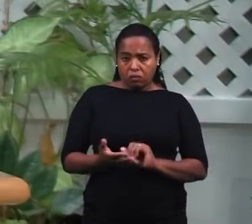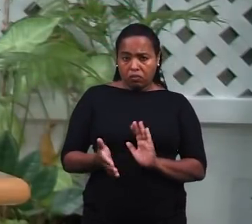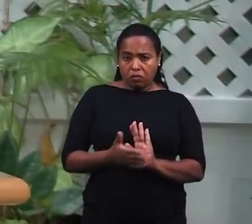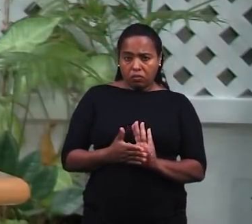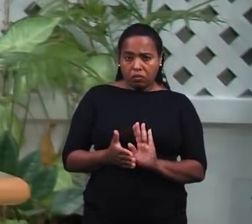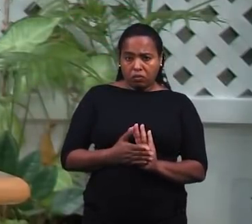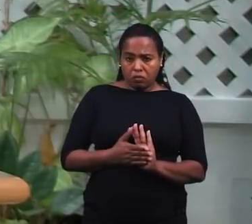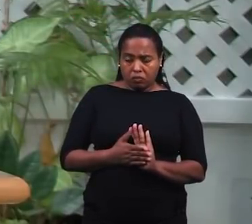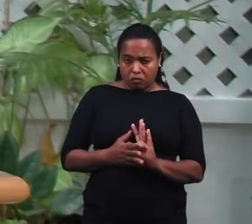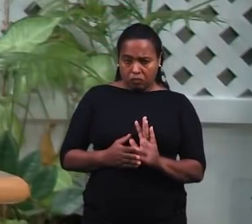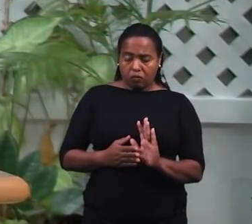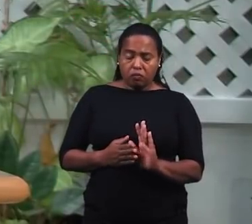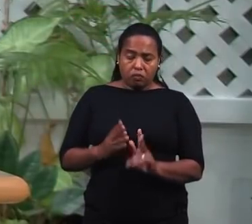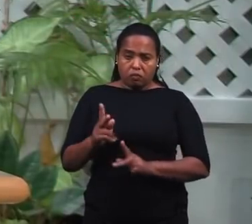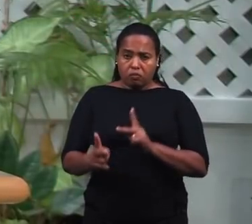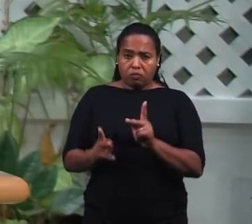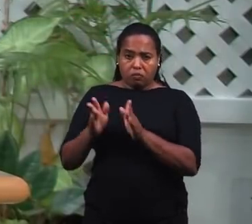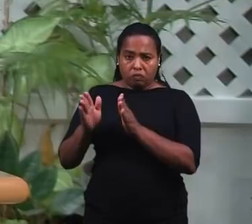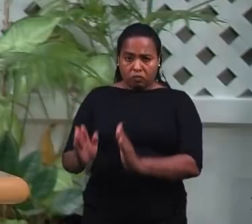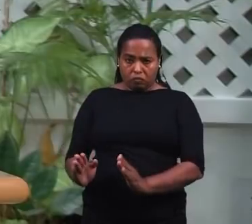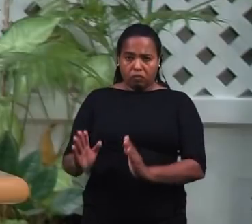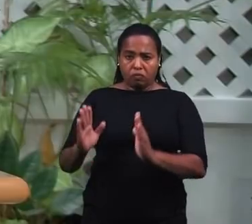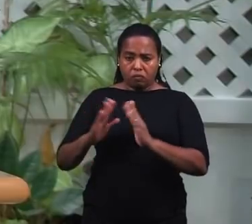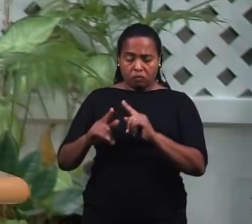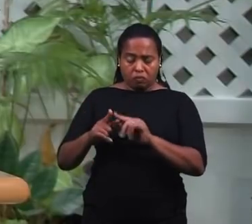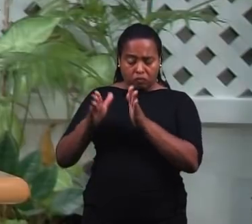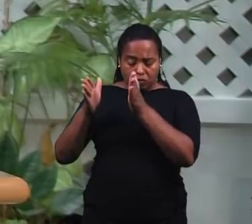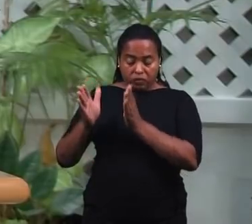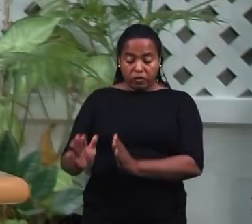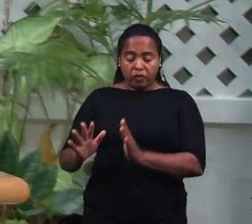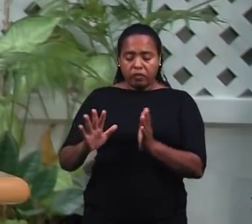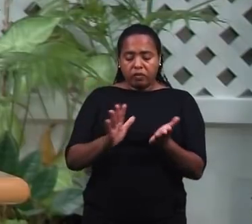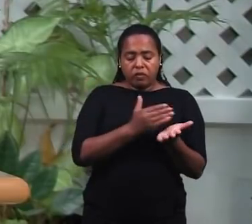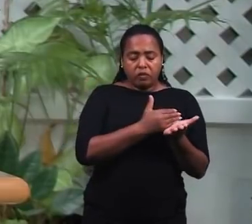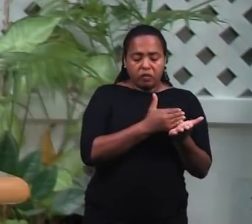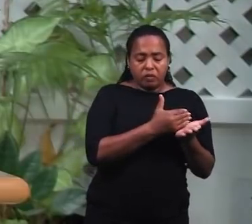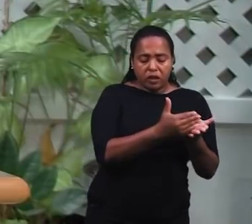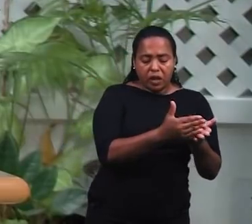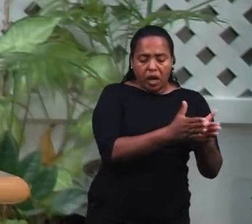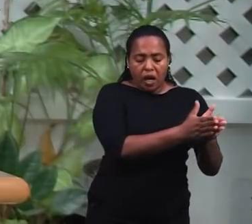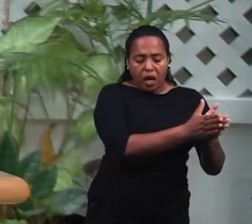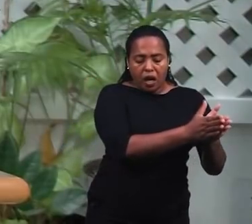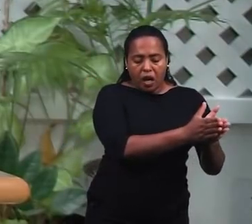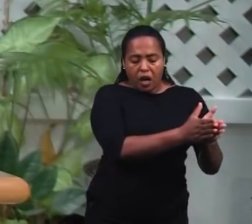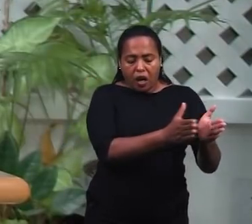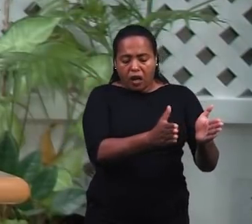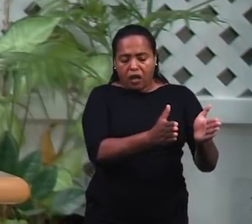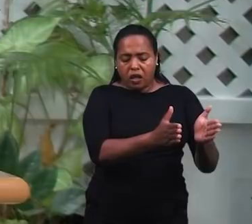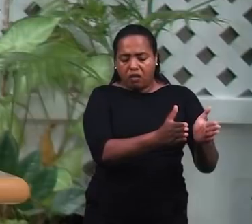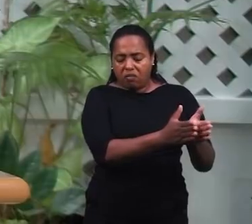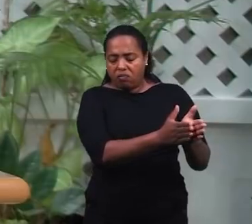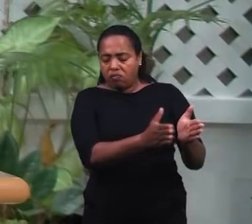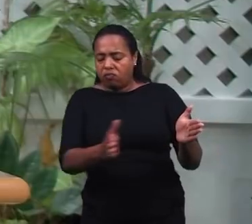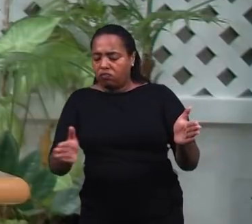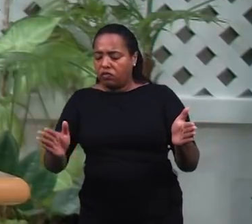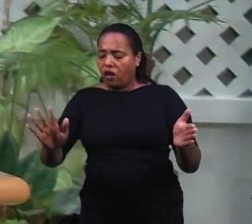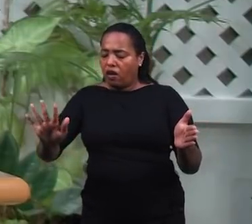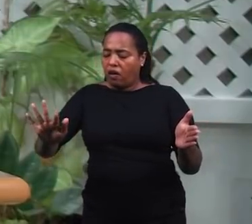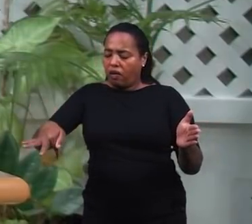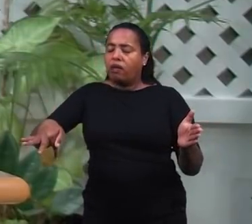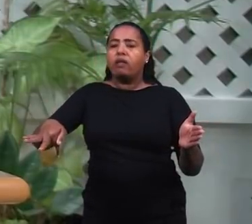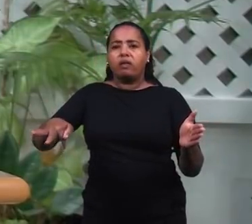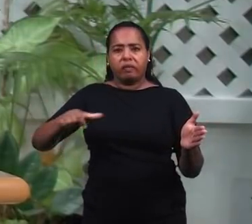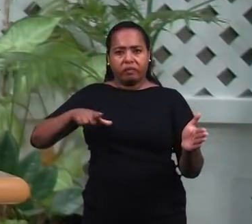da igreja, um projeto que tem início e que terá